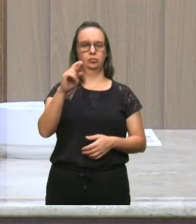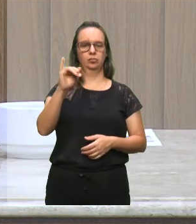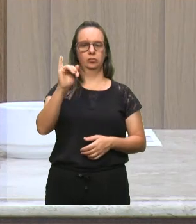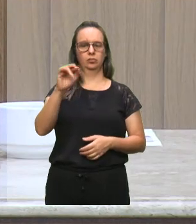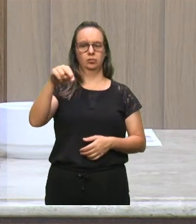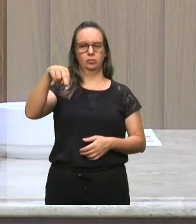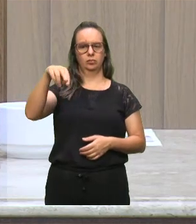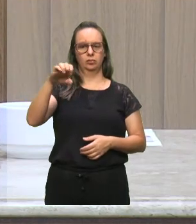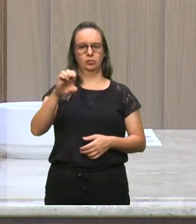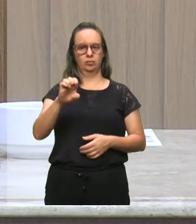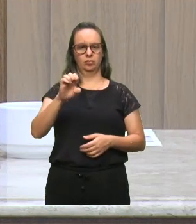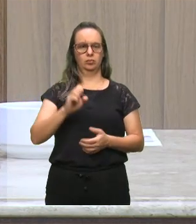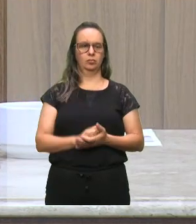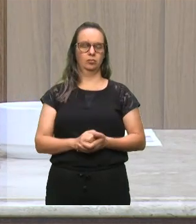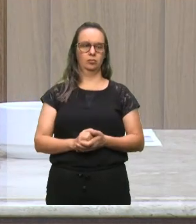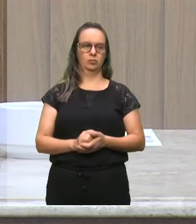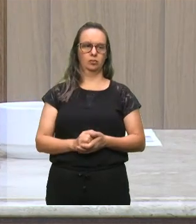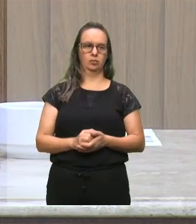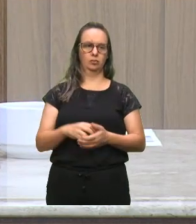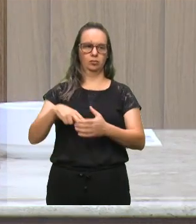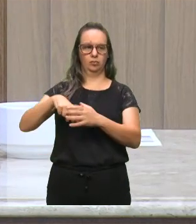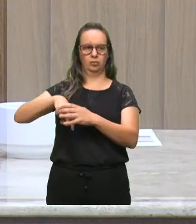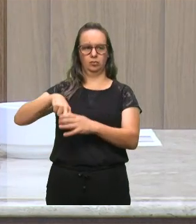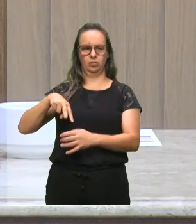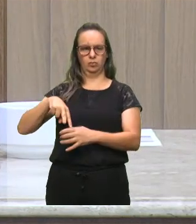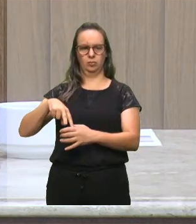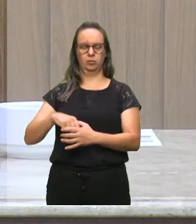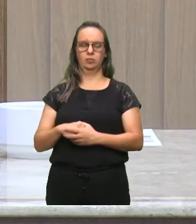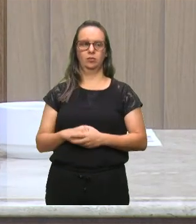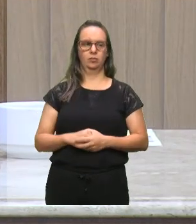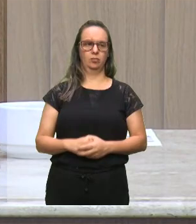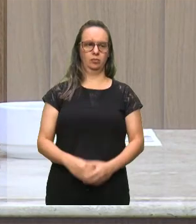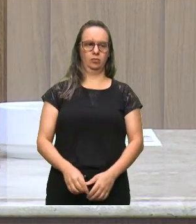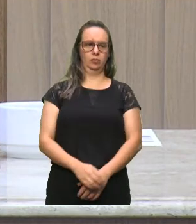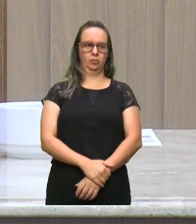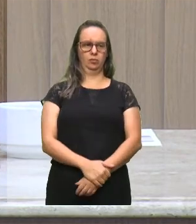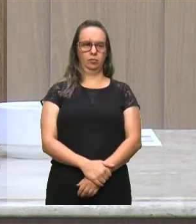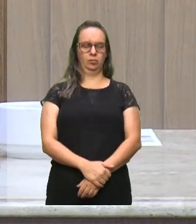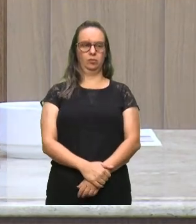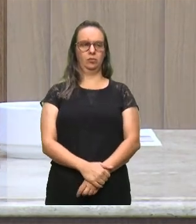para ocupar a tribuna e fazer a sua explanação.